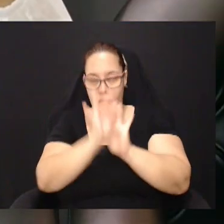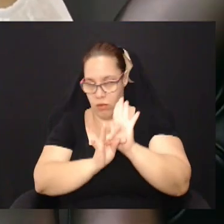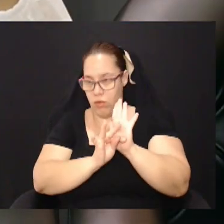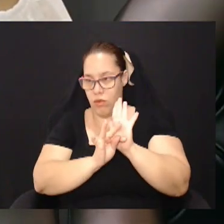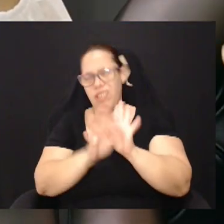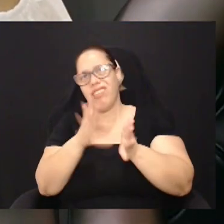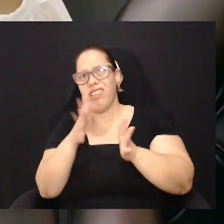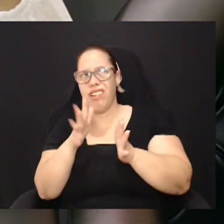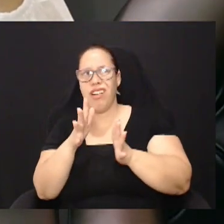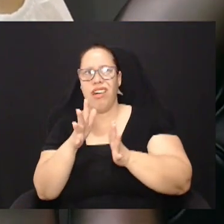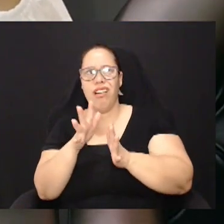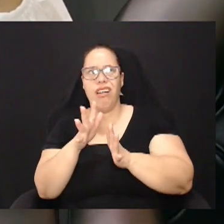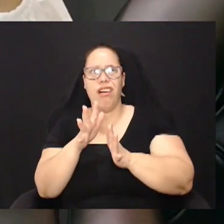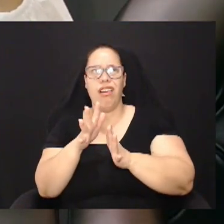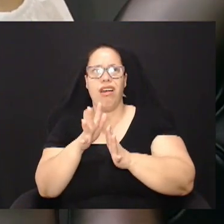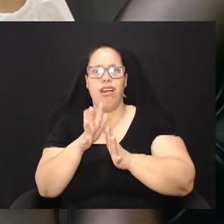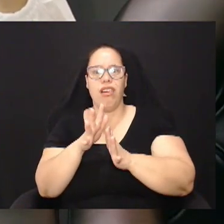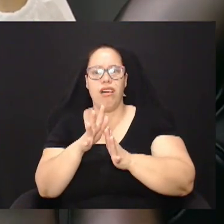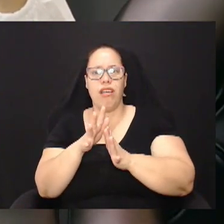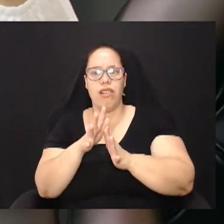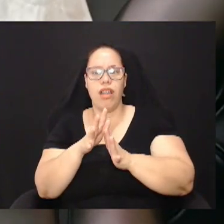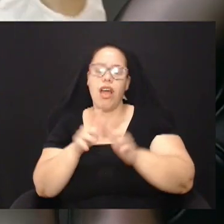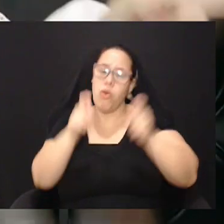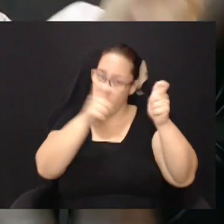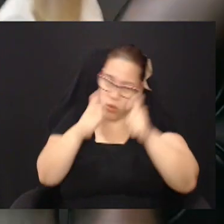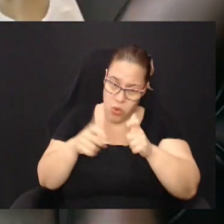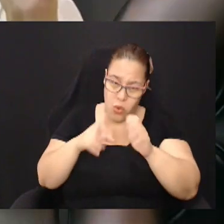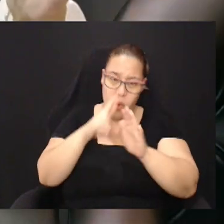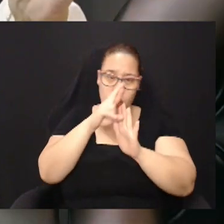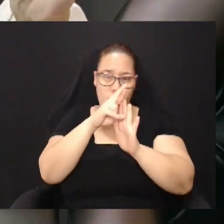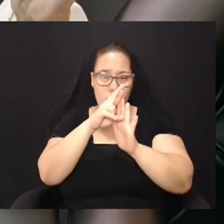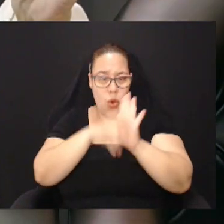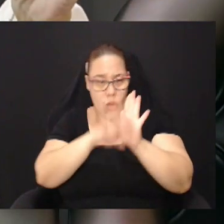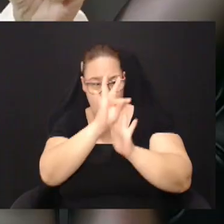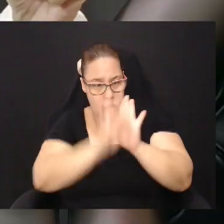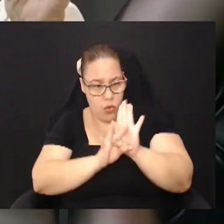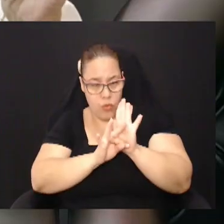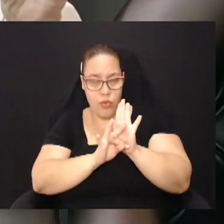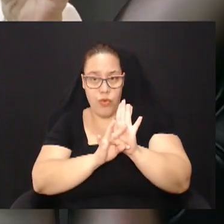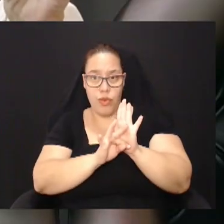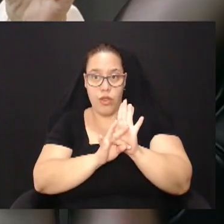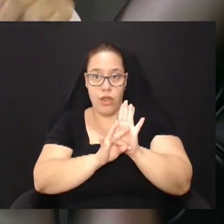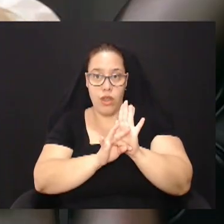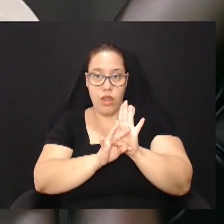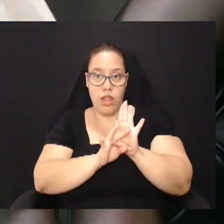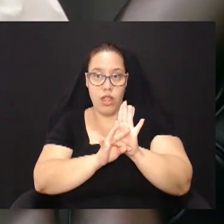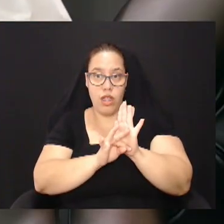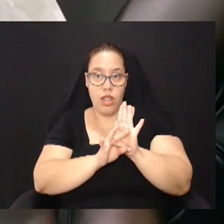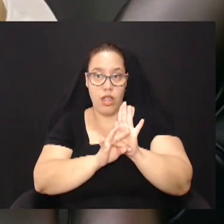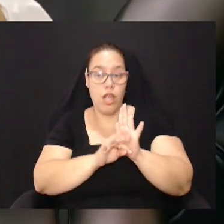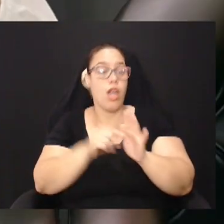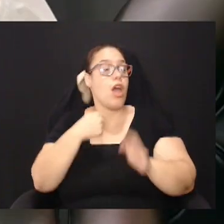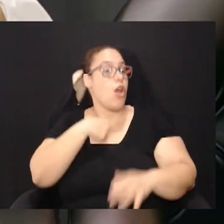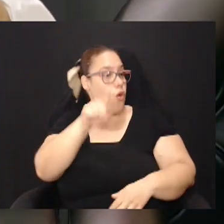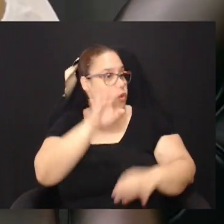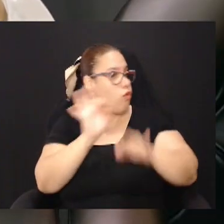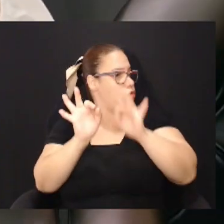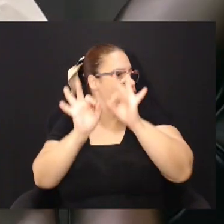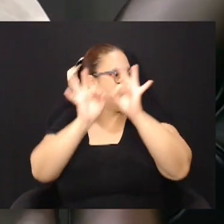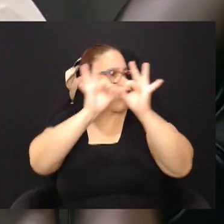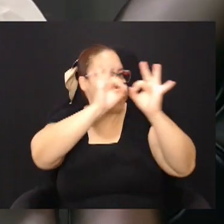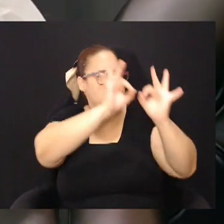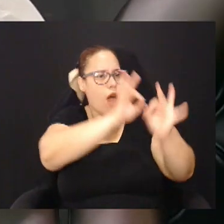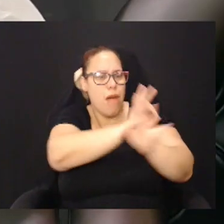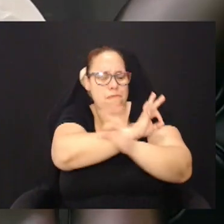mesmo cenário, roteiro, com o Fulvio Stefanini, que eu fui assistir e que é